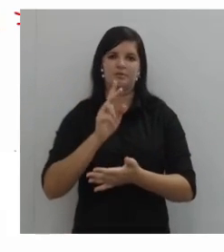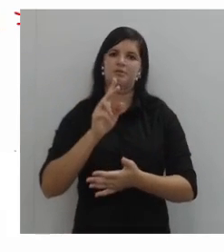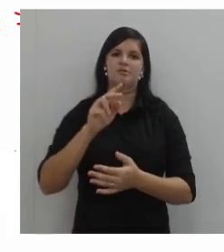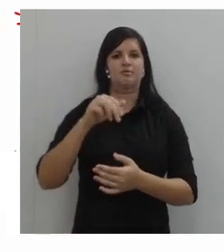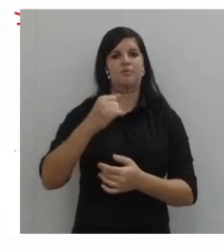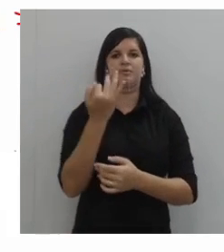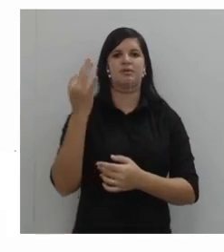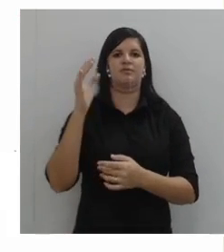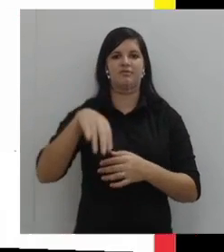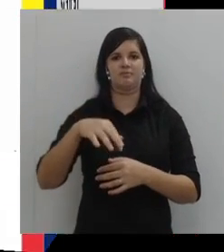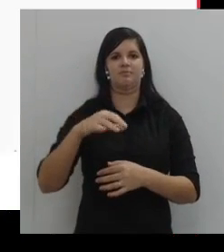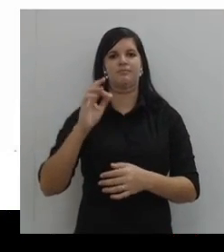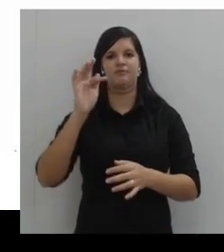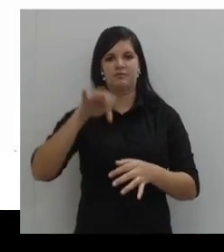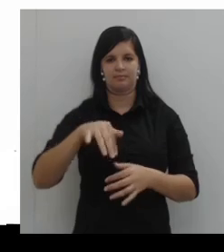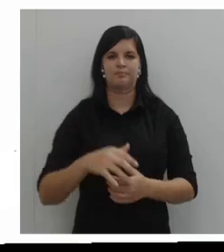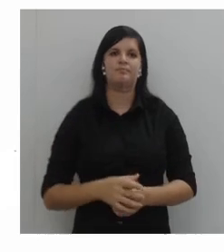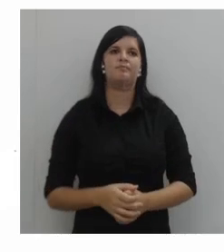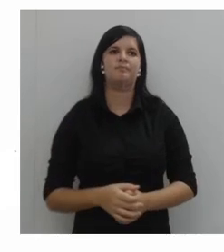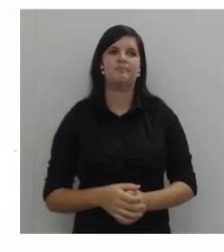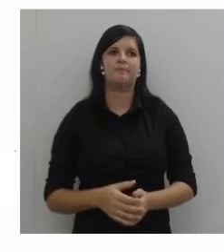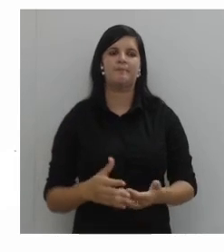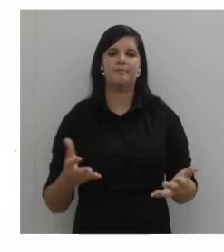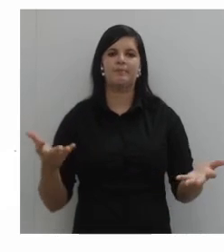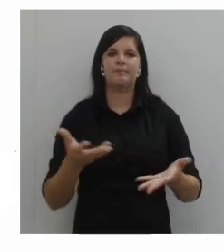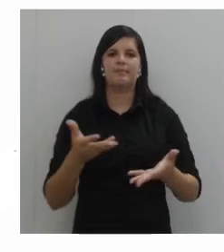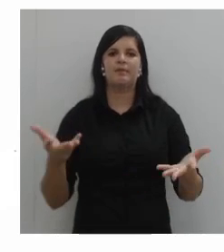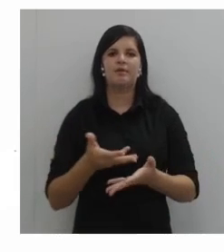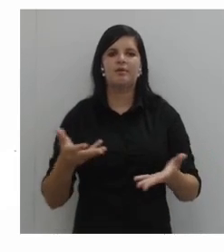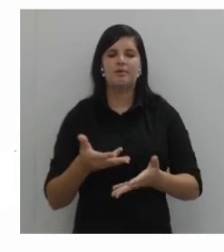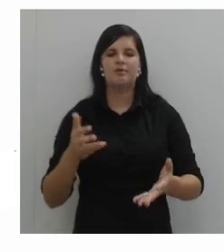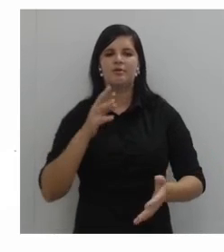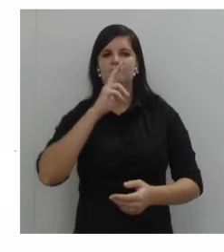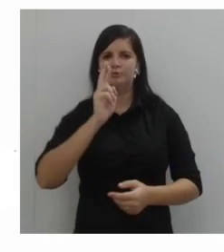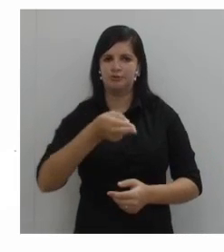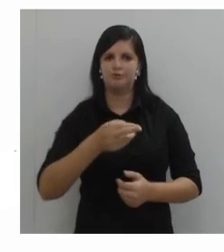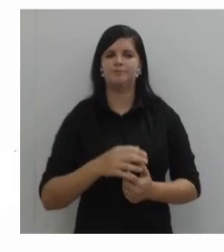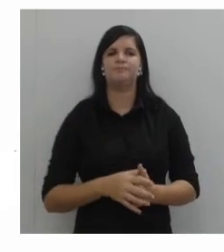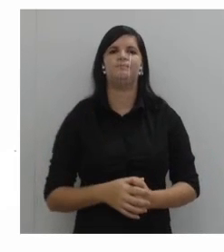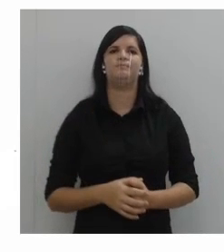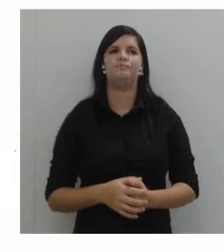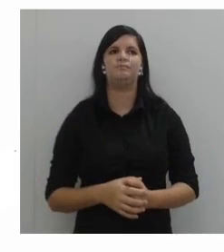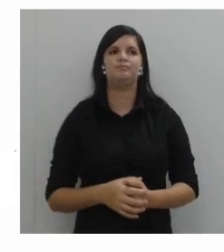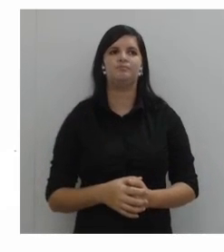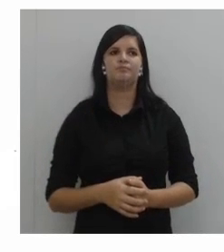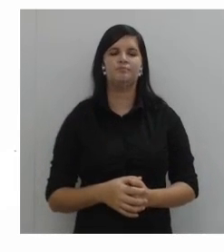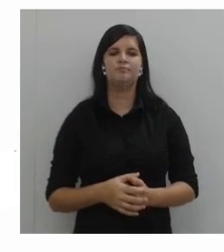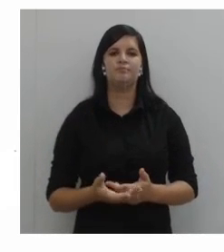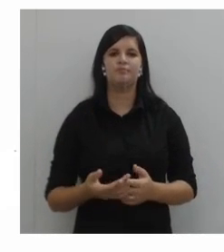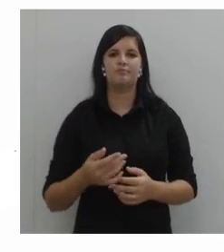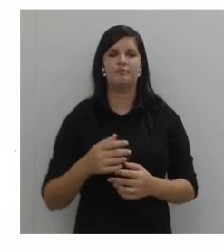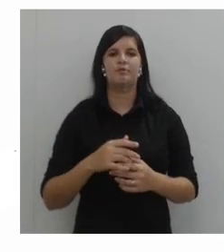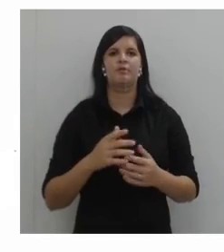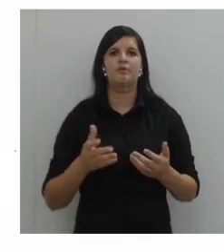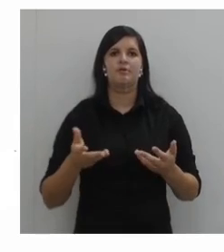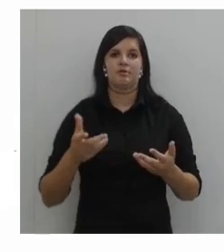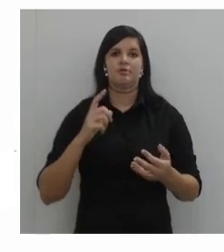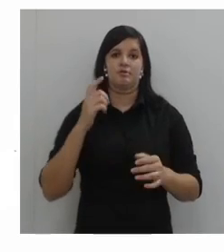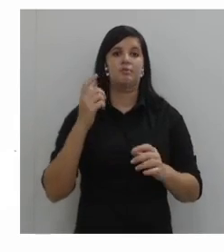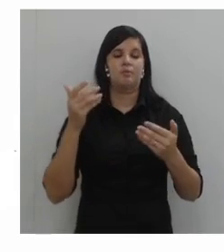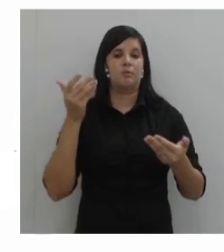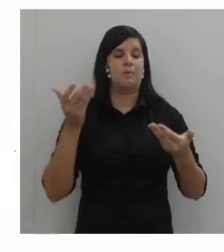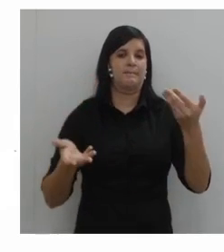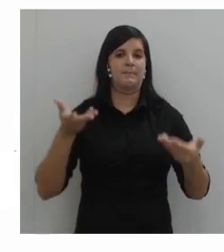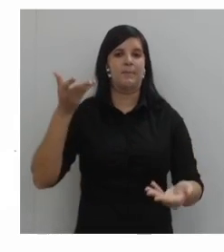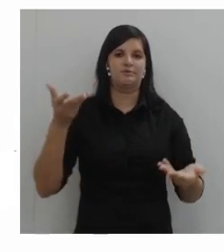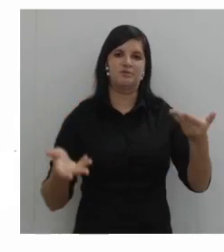Vamos à próxima questão de hoje. Próxima questão, ele diz o seguinte. Aqui está envolvendo proporcionalidade. A gente falou